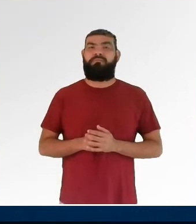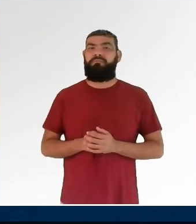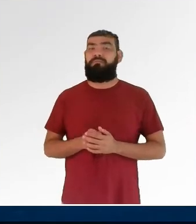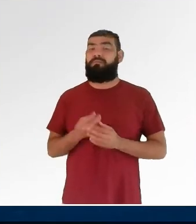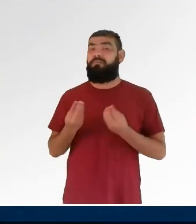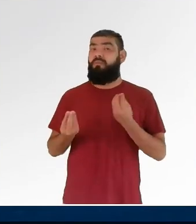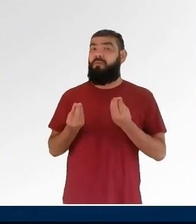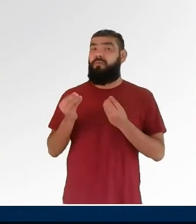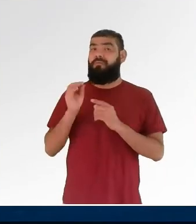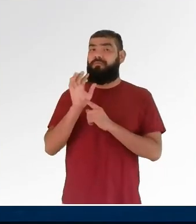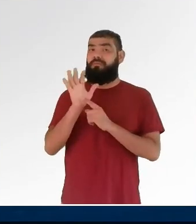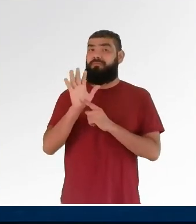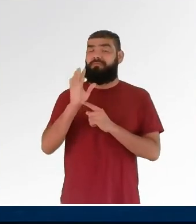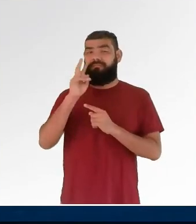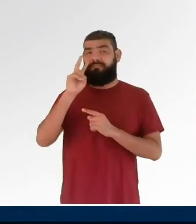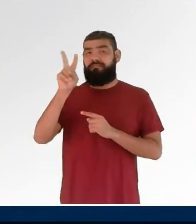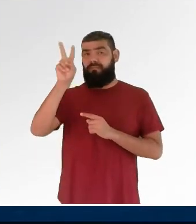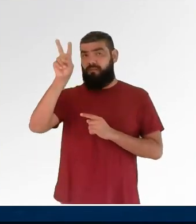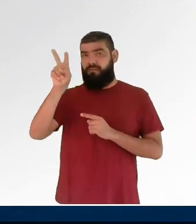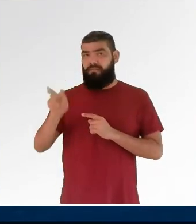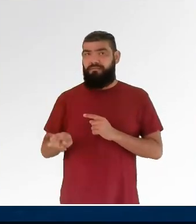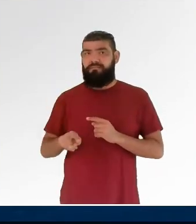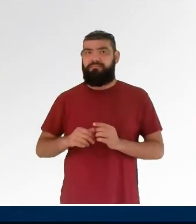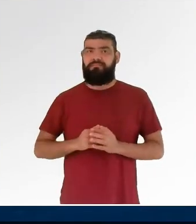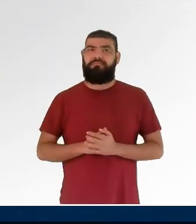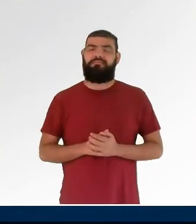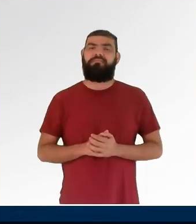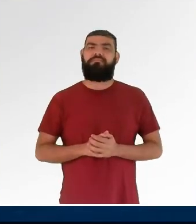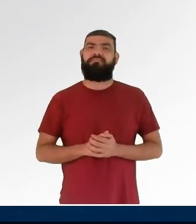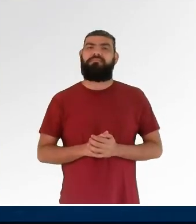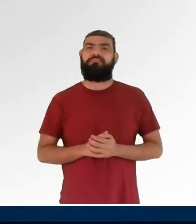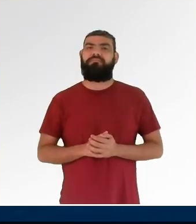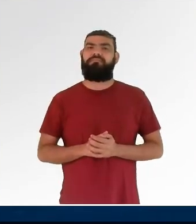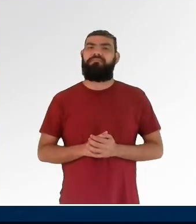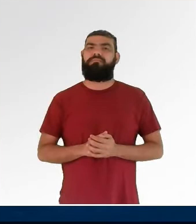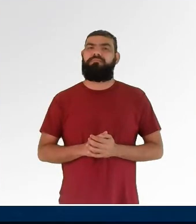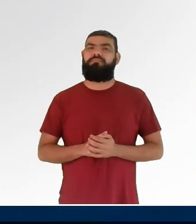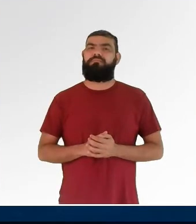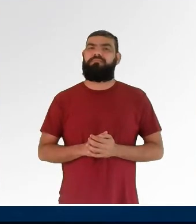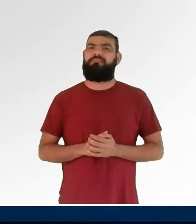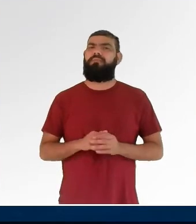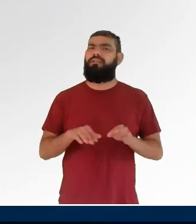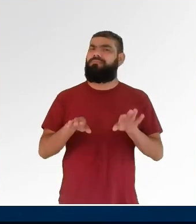inicialmente. Aí também tem a ver com o início do livro. É Valci Carrasco.